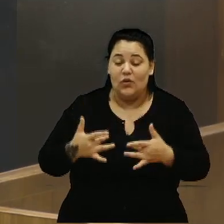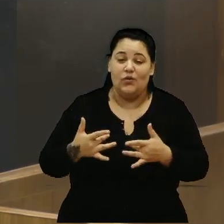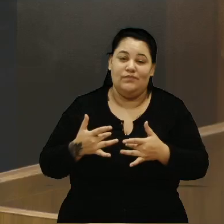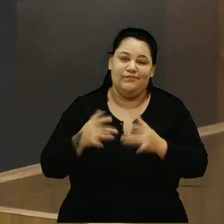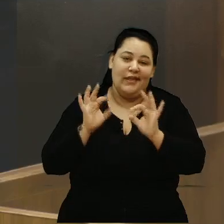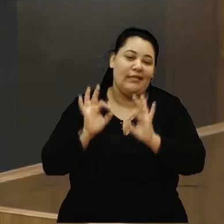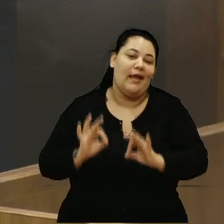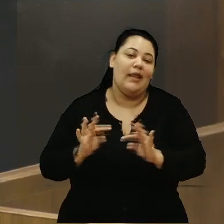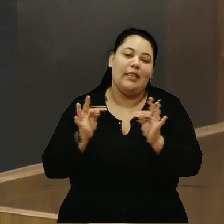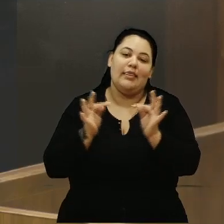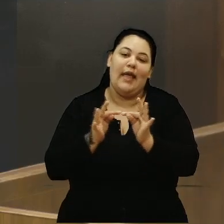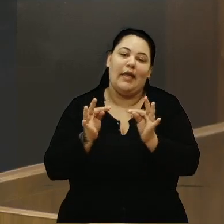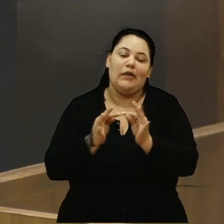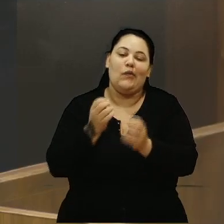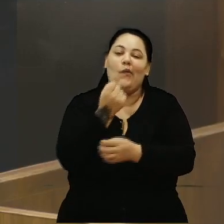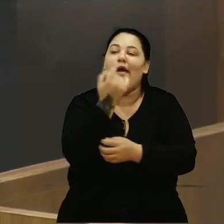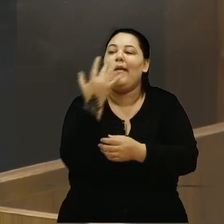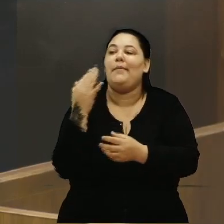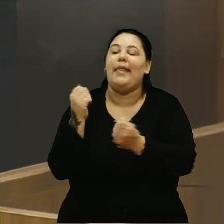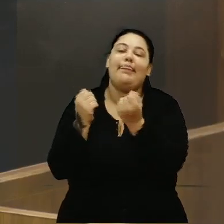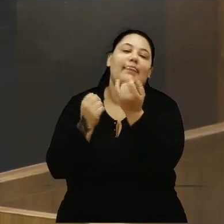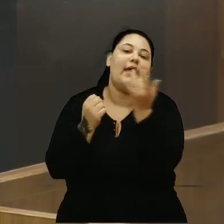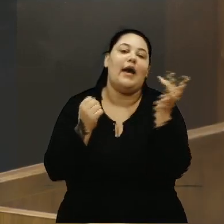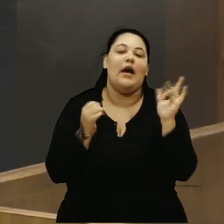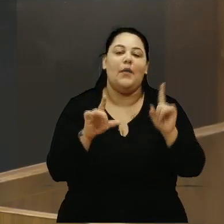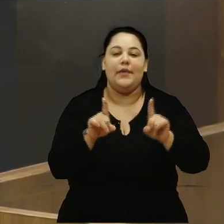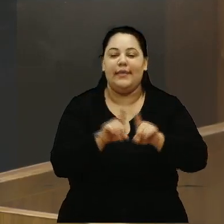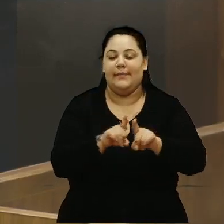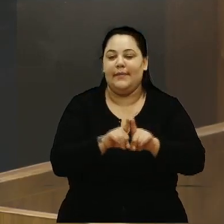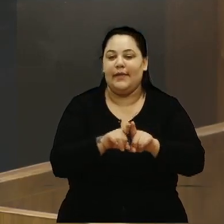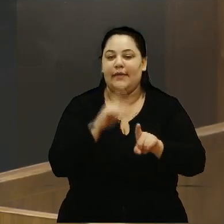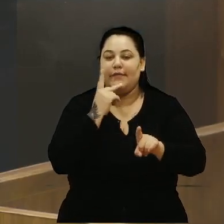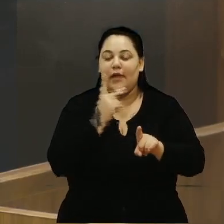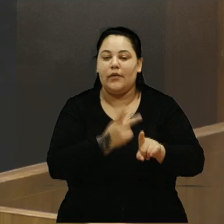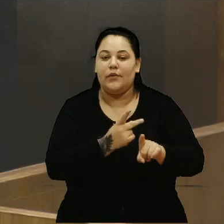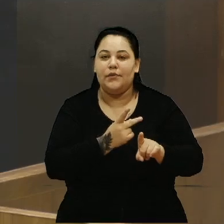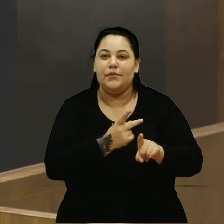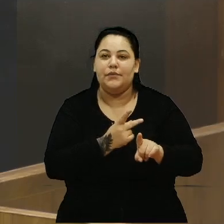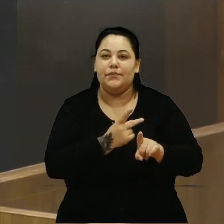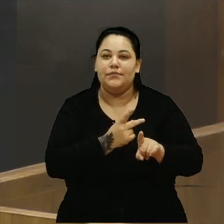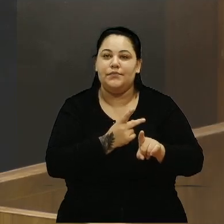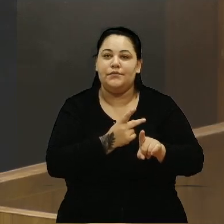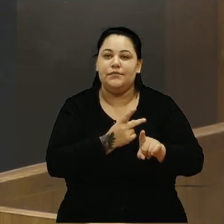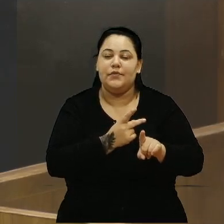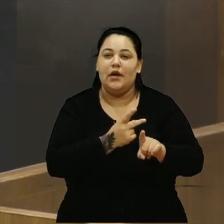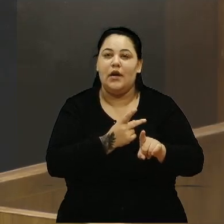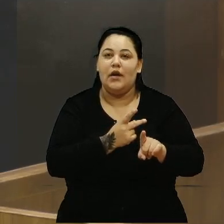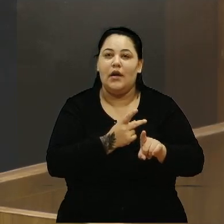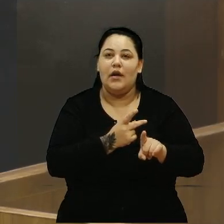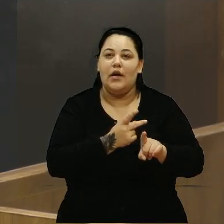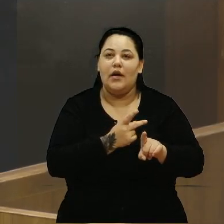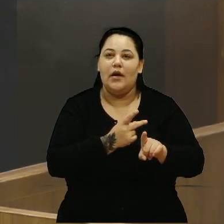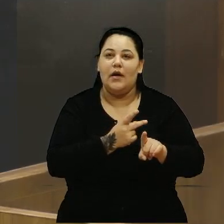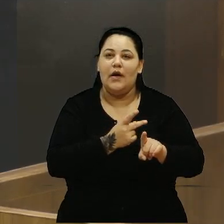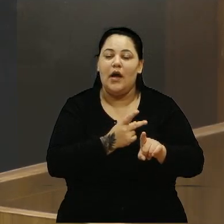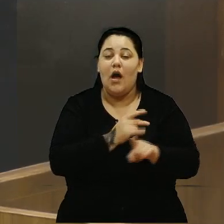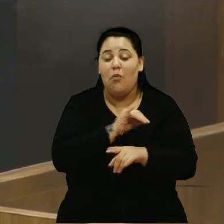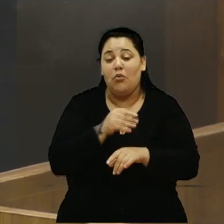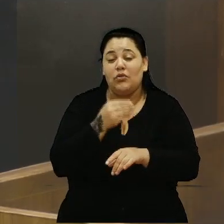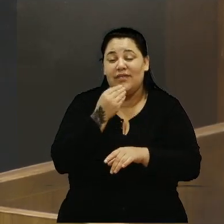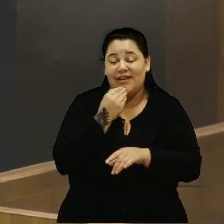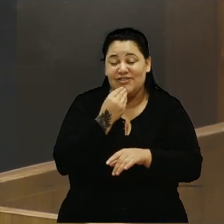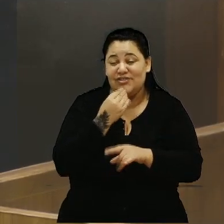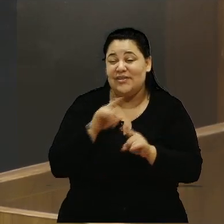técnicas, ambientais, e também falou da possibilidade que seria um investimento muito